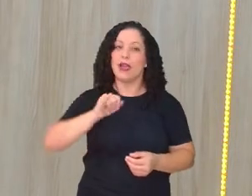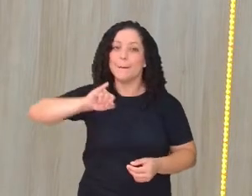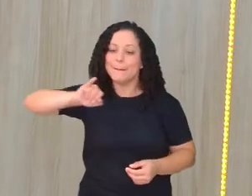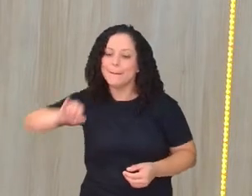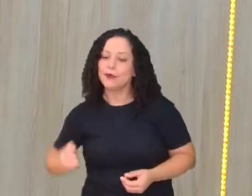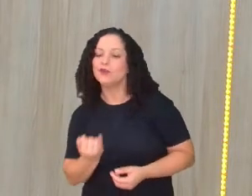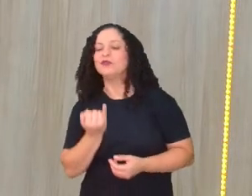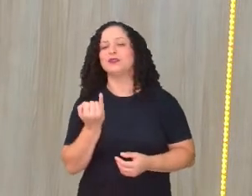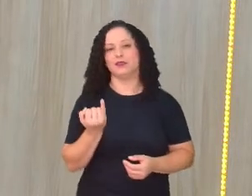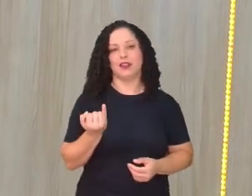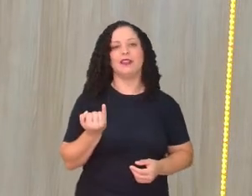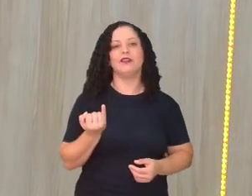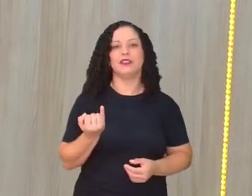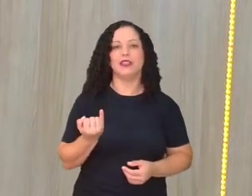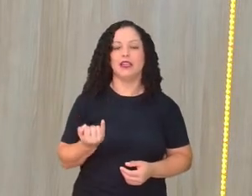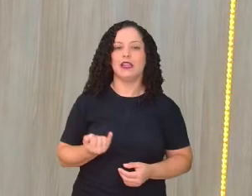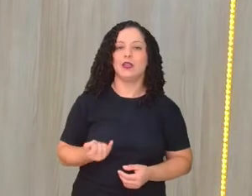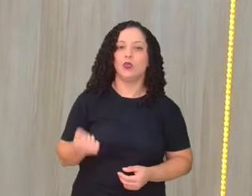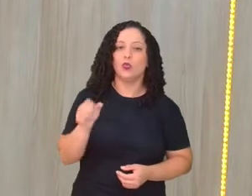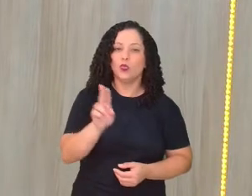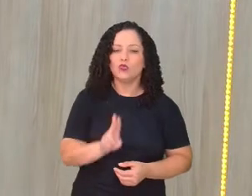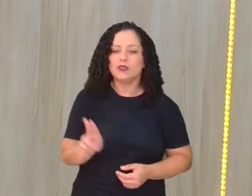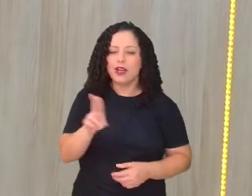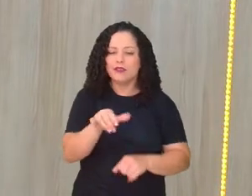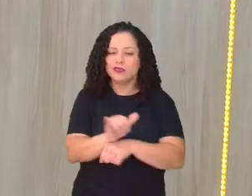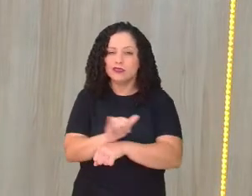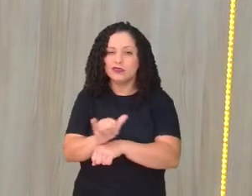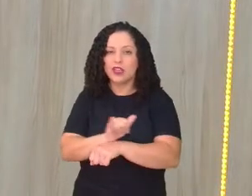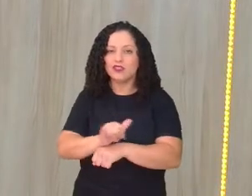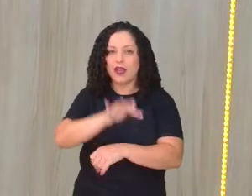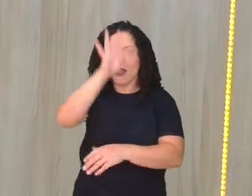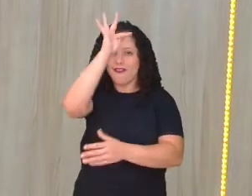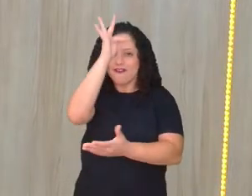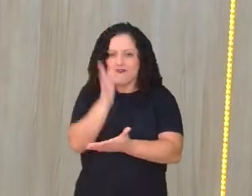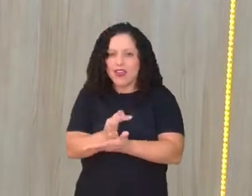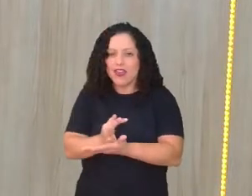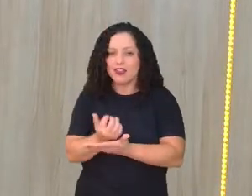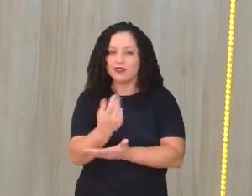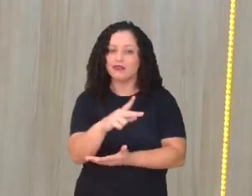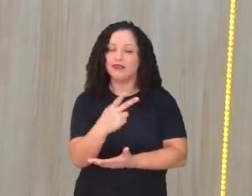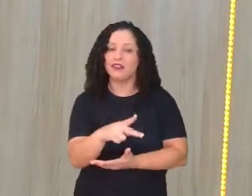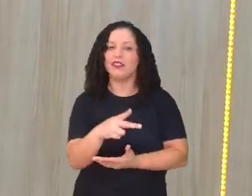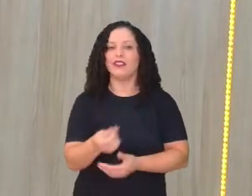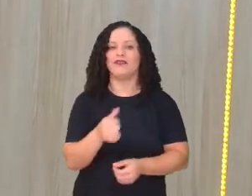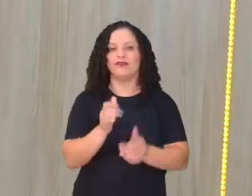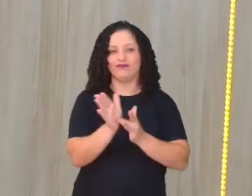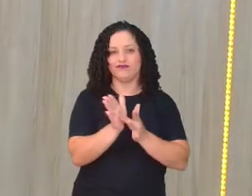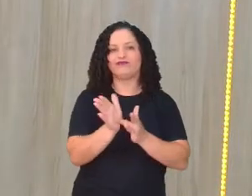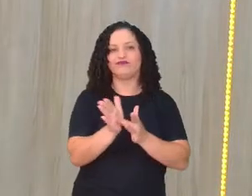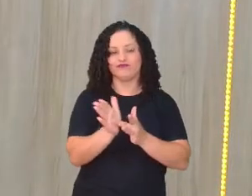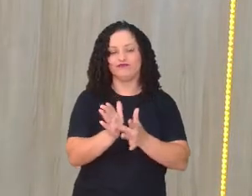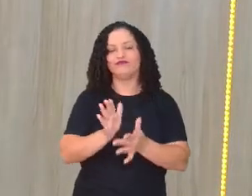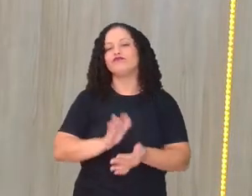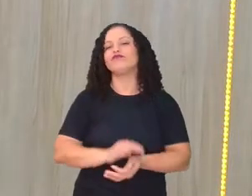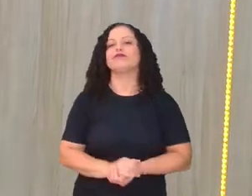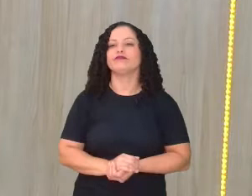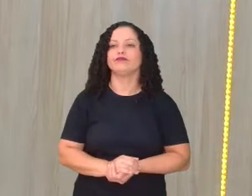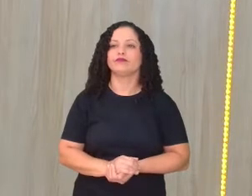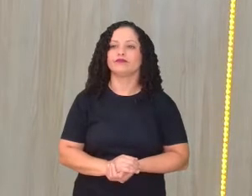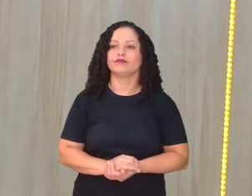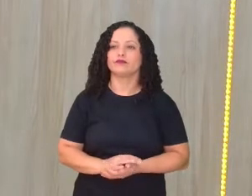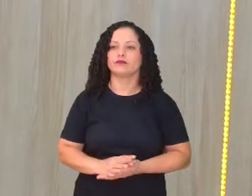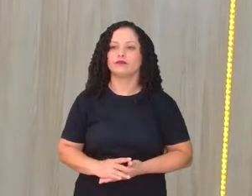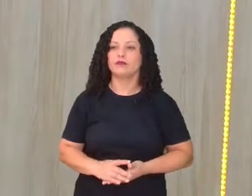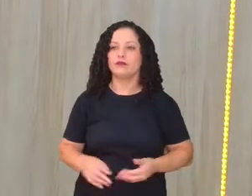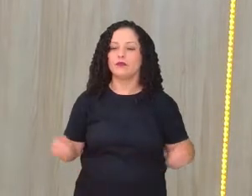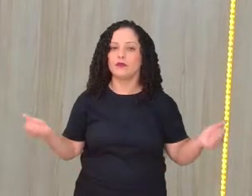aproveitava naquele momento da fé, né, daquelas pessoas naquela situação e naquelas localidades. Então, a